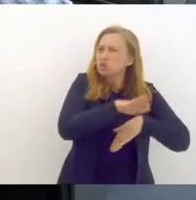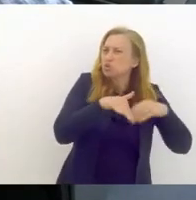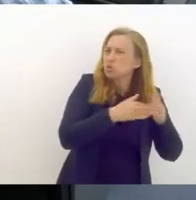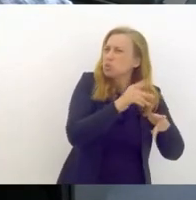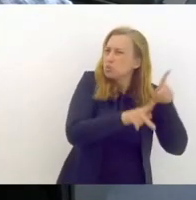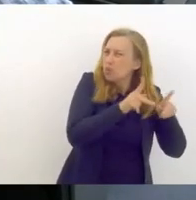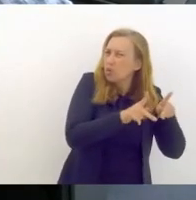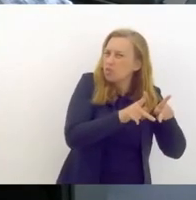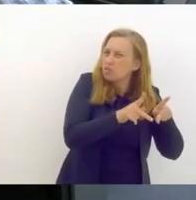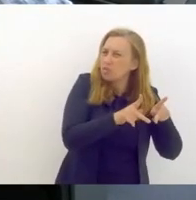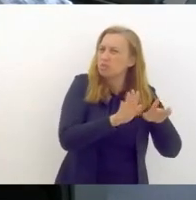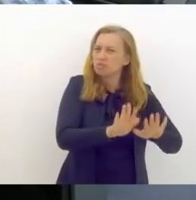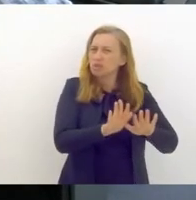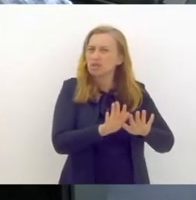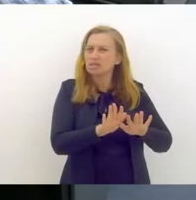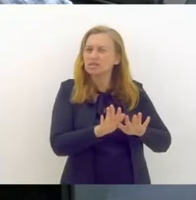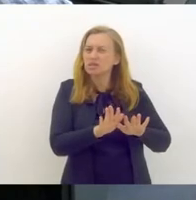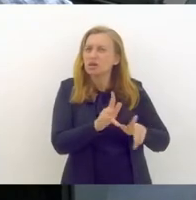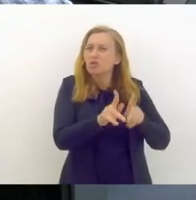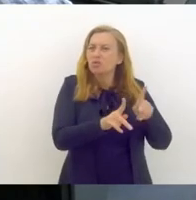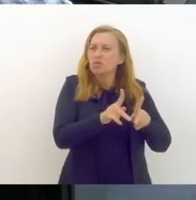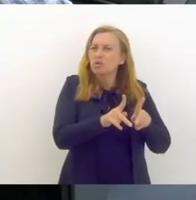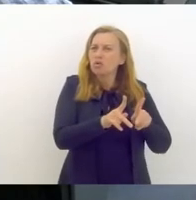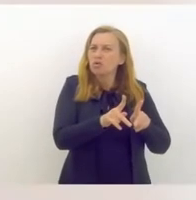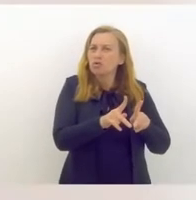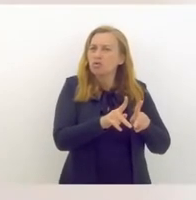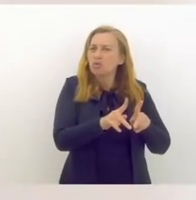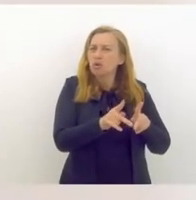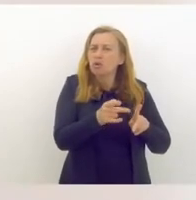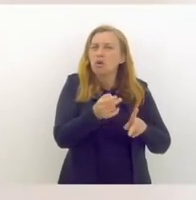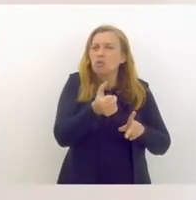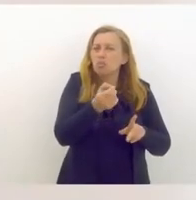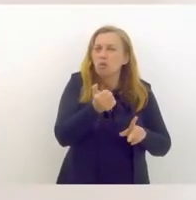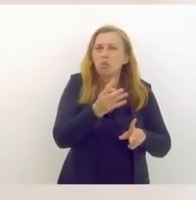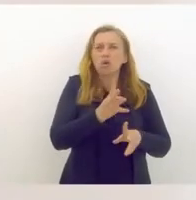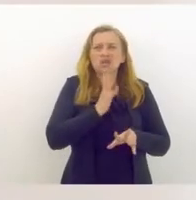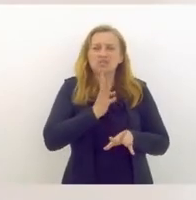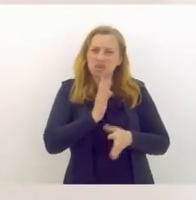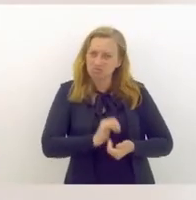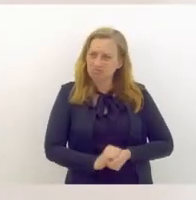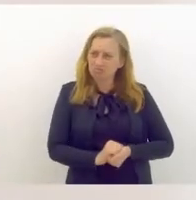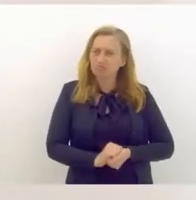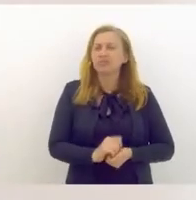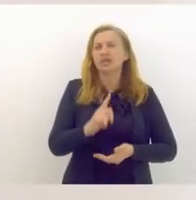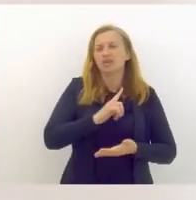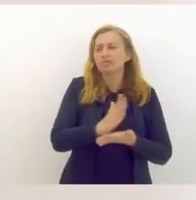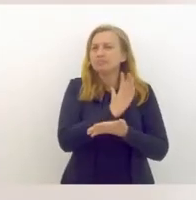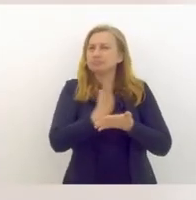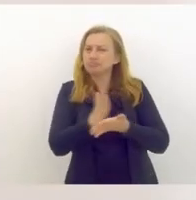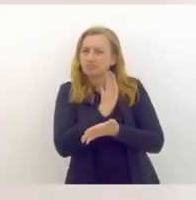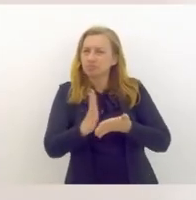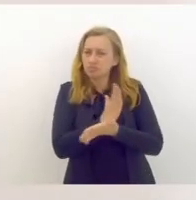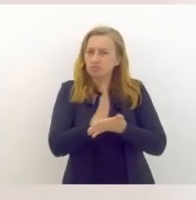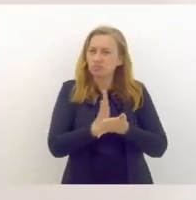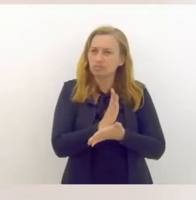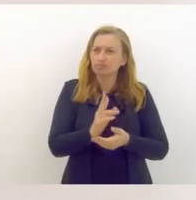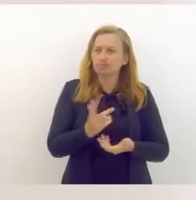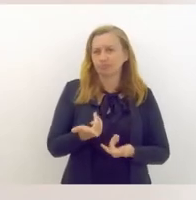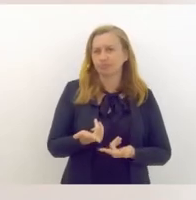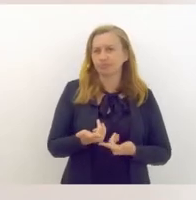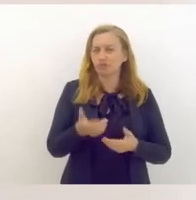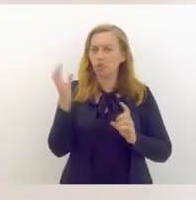população? Nós sabemos que a população ela é extremamente heterogênea, né? Nós temos alguns atores sociais que têm maior poder, têm